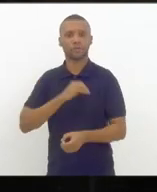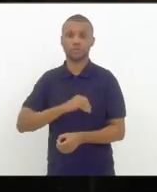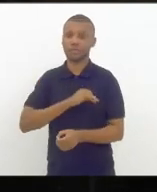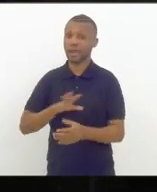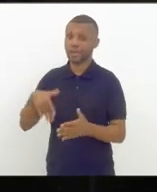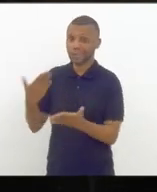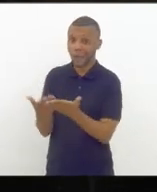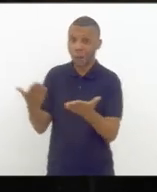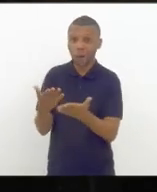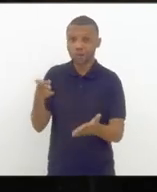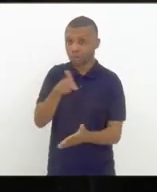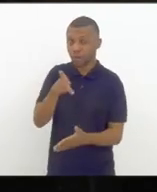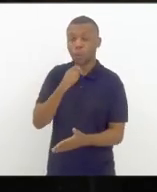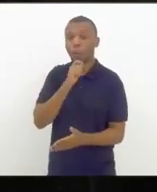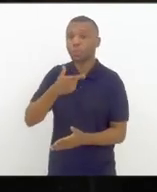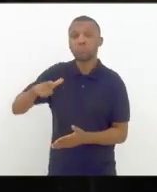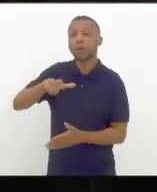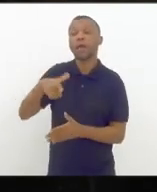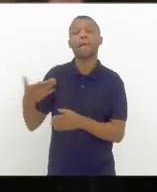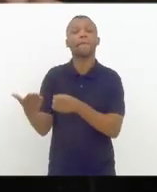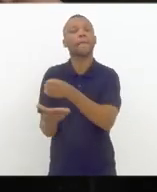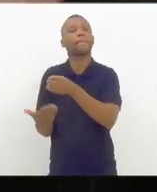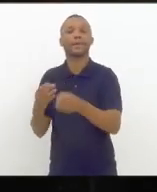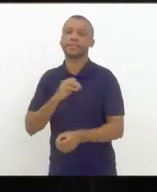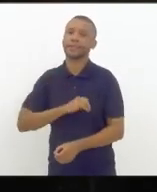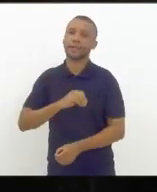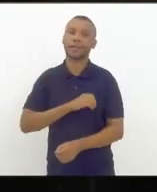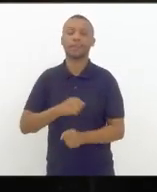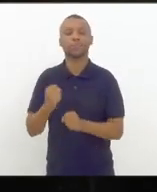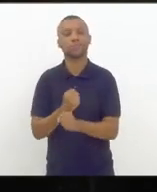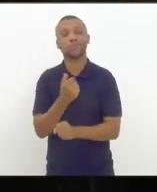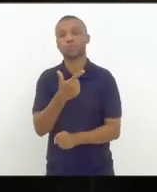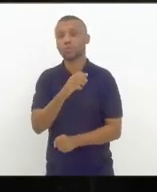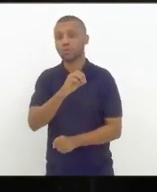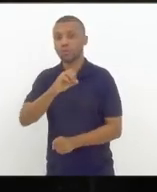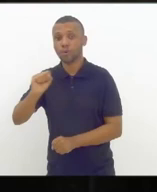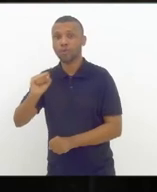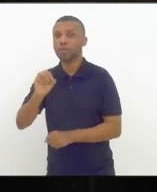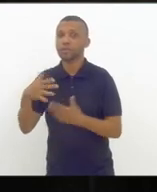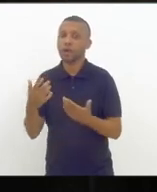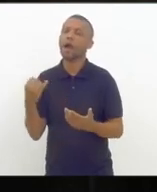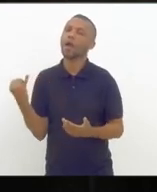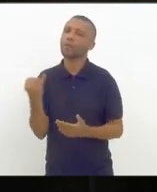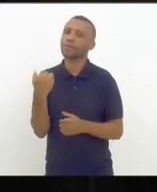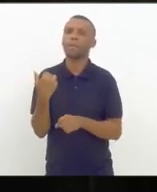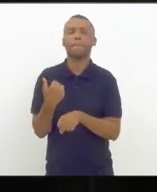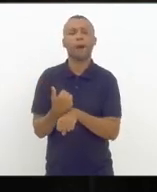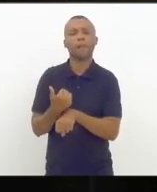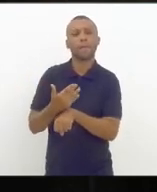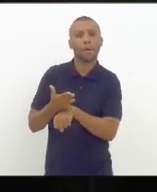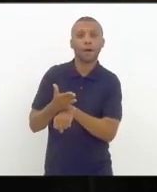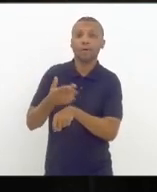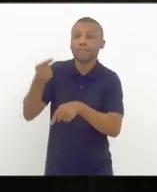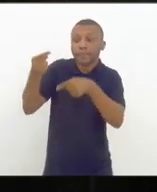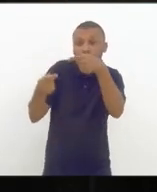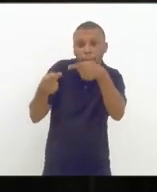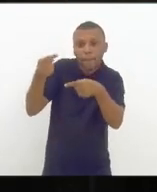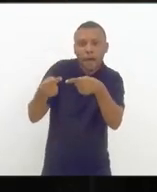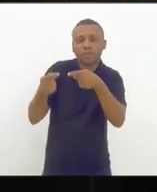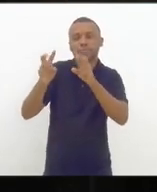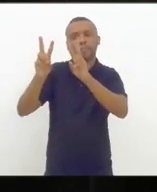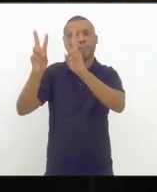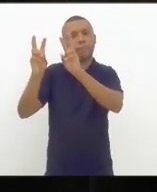senão o professor ele não teria um piso salarial até hoje uma lei de 2008 então é importante o tempo todo fazer um bom debate nesses termos não é